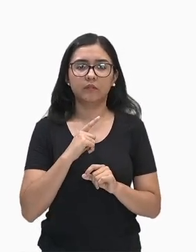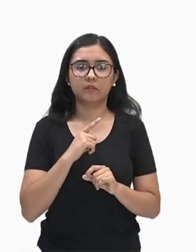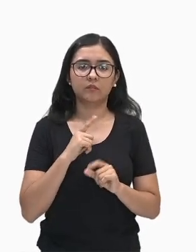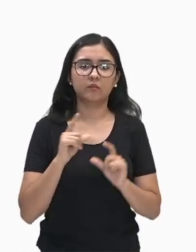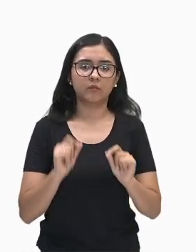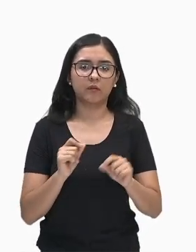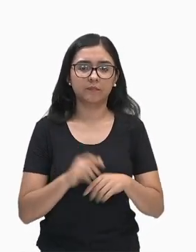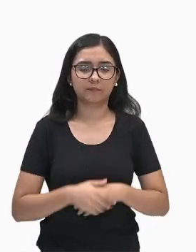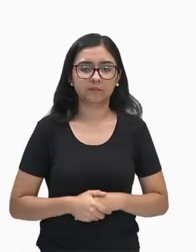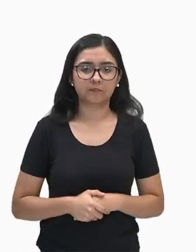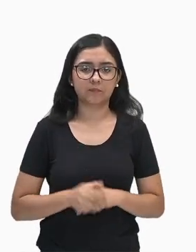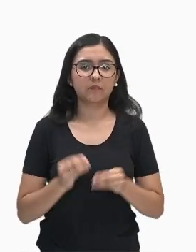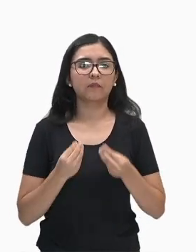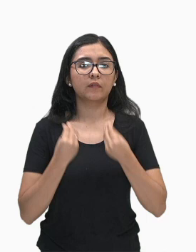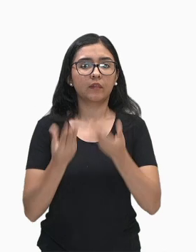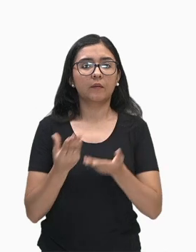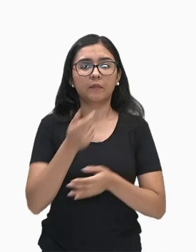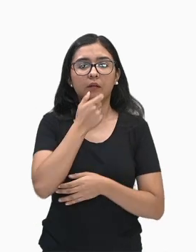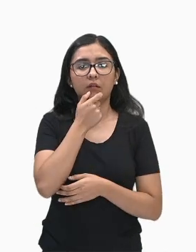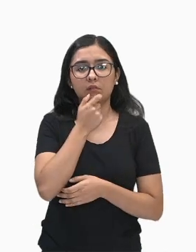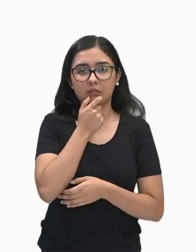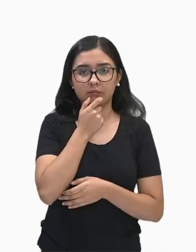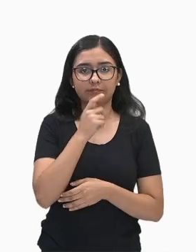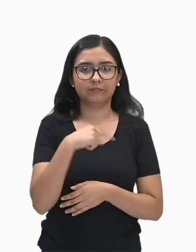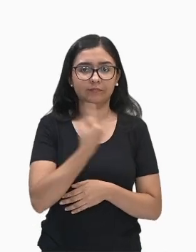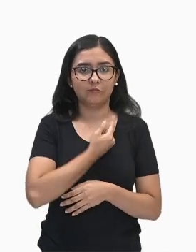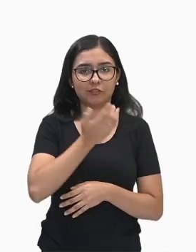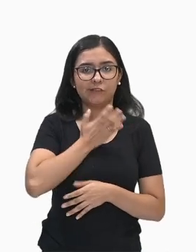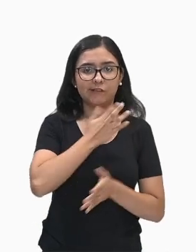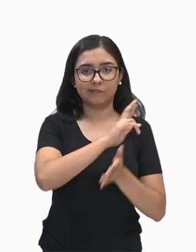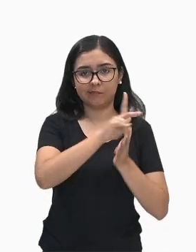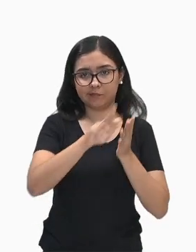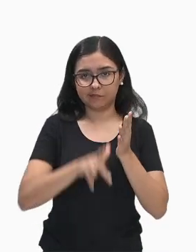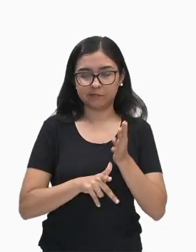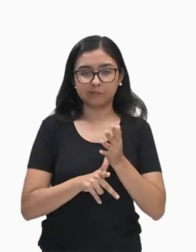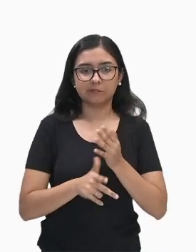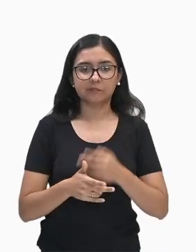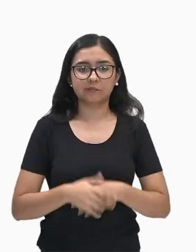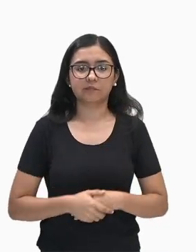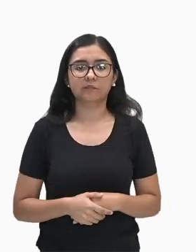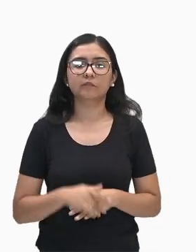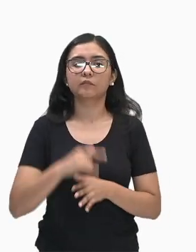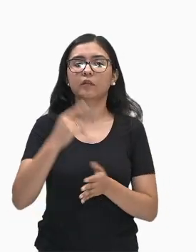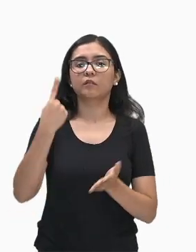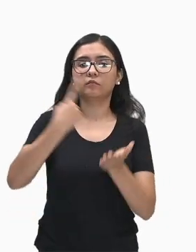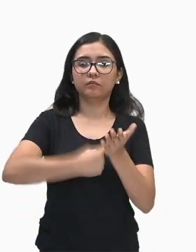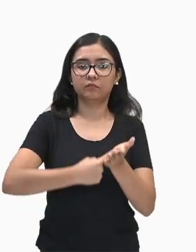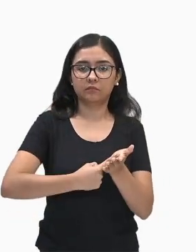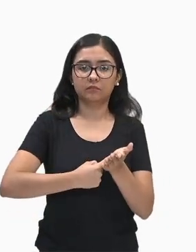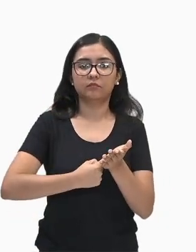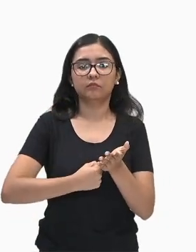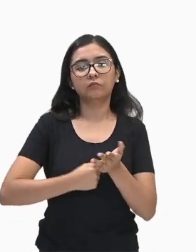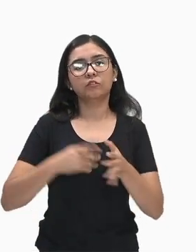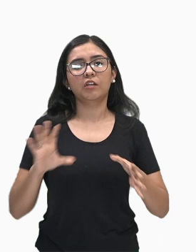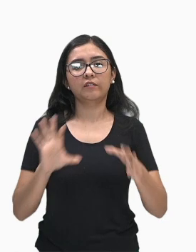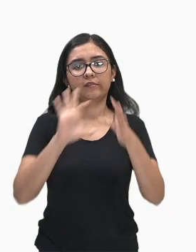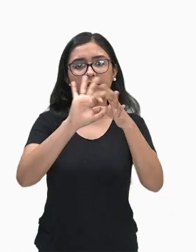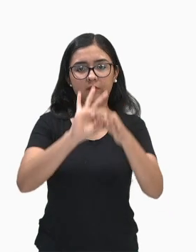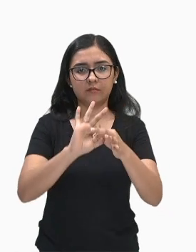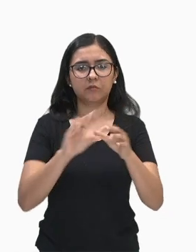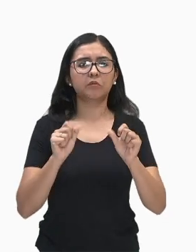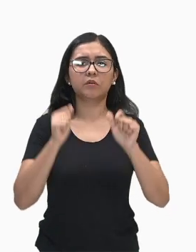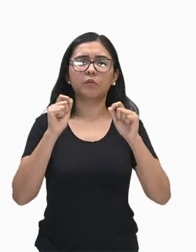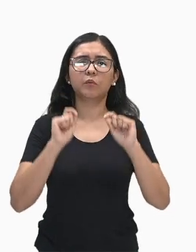mão beijada aí para a Inglaterra a nossa riqueza. E aí, o Tratado de Aliança e Amizade, o que dizia esse